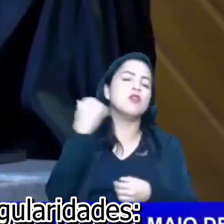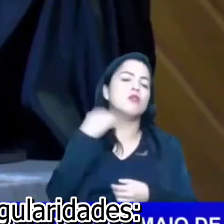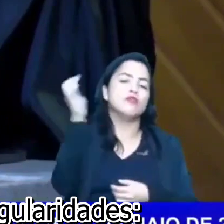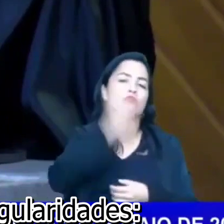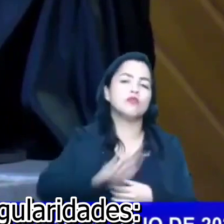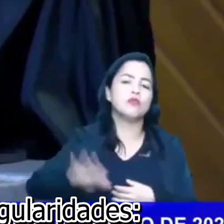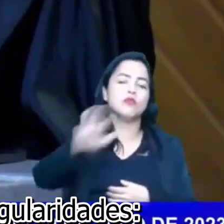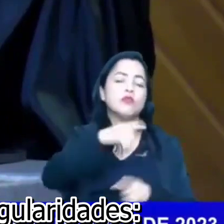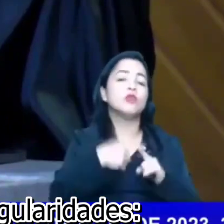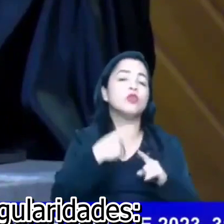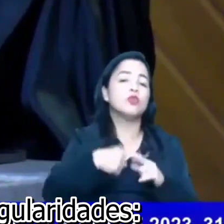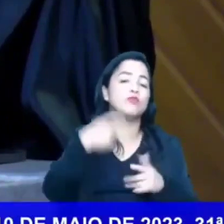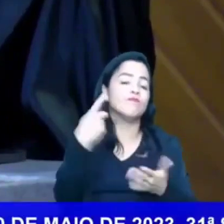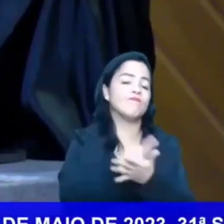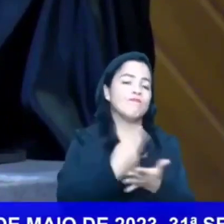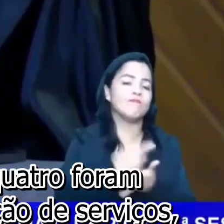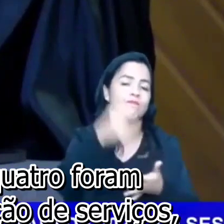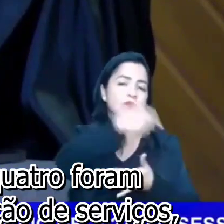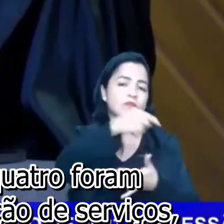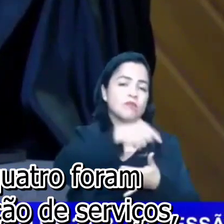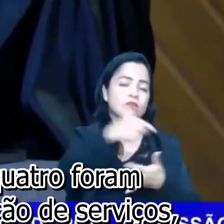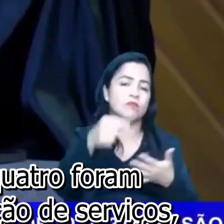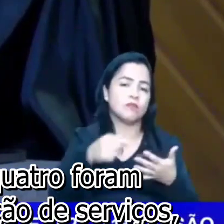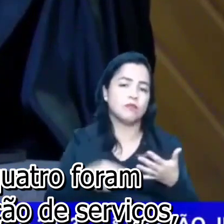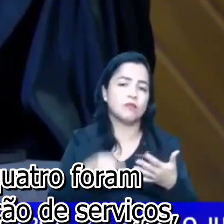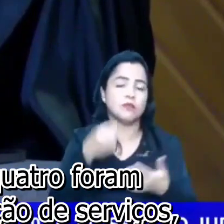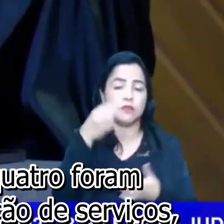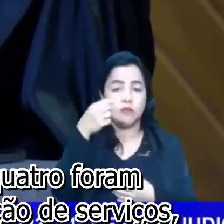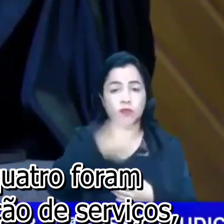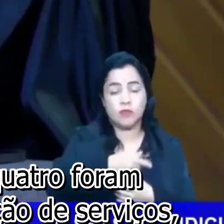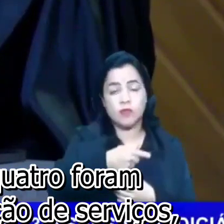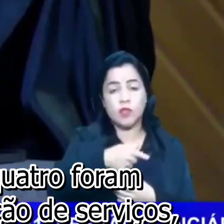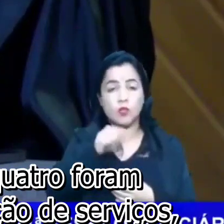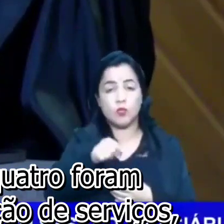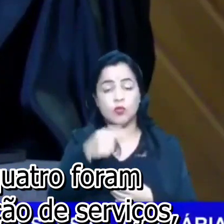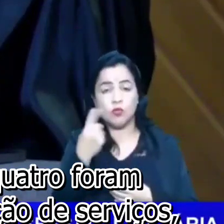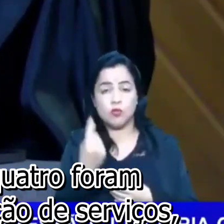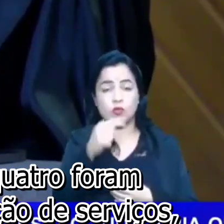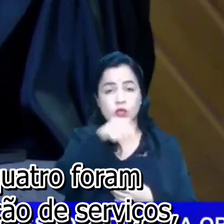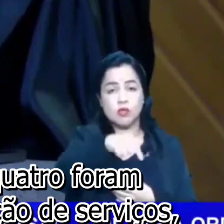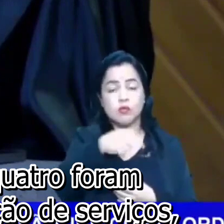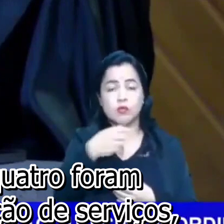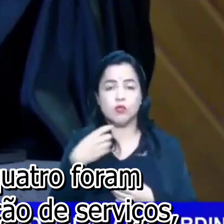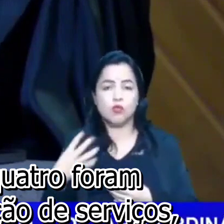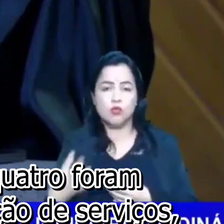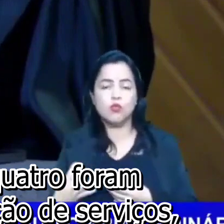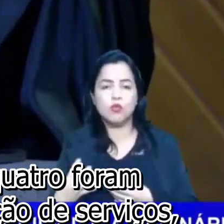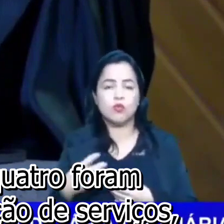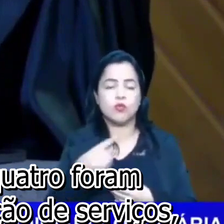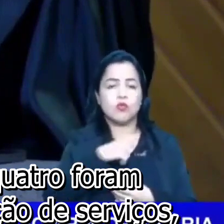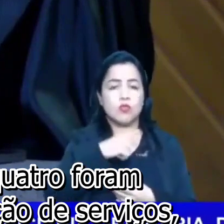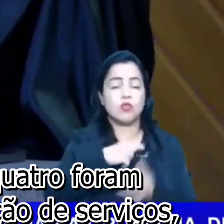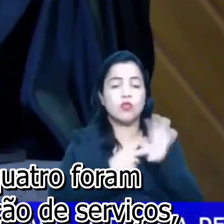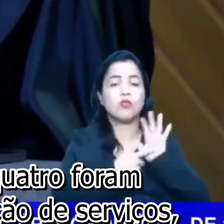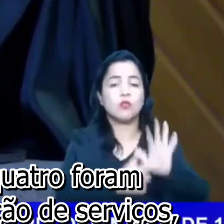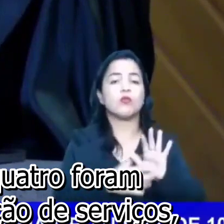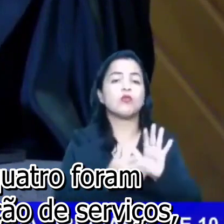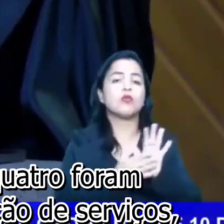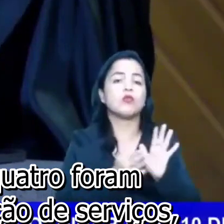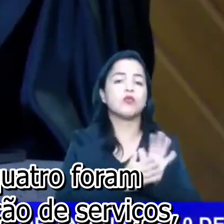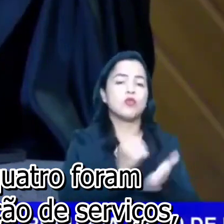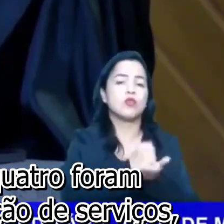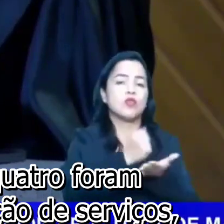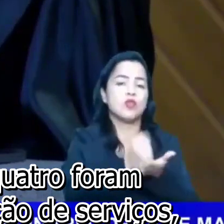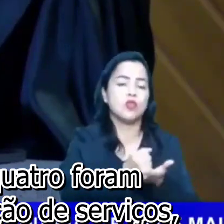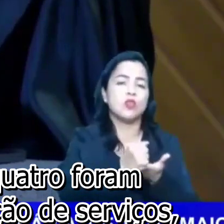seguintes irregularidades. Terceiro, referente aos itens 7.1 a 7.4, foram apresentados justificativas e os contratos